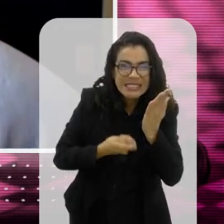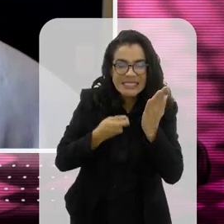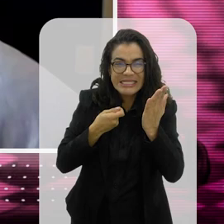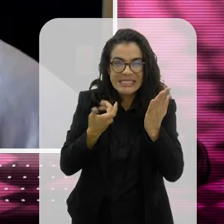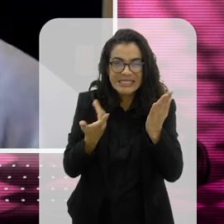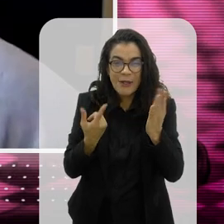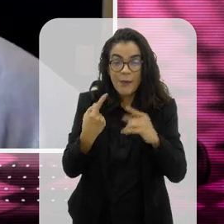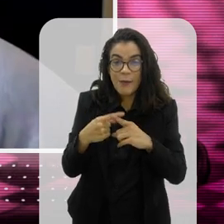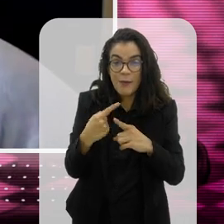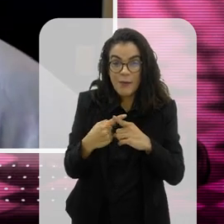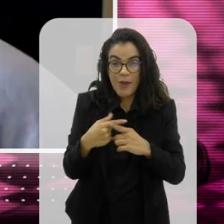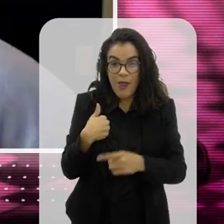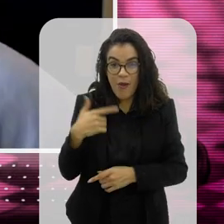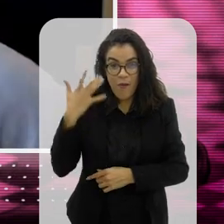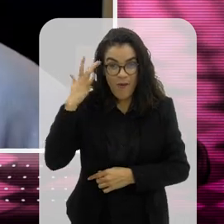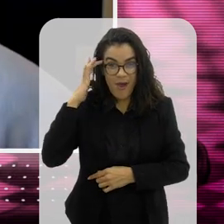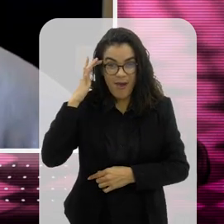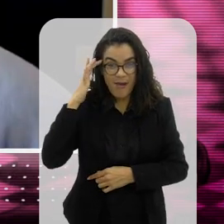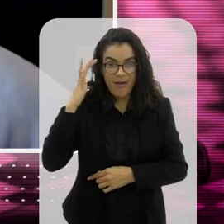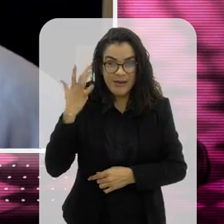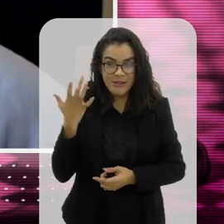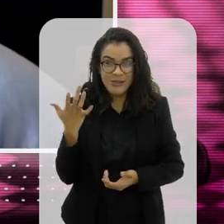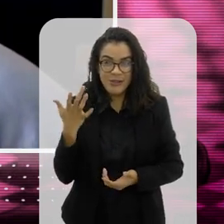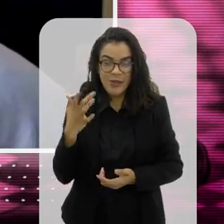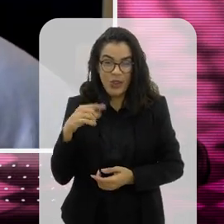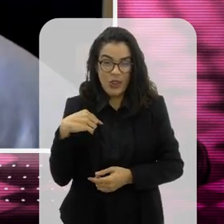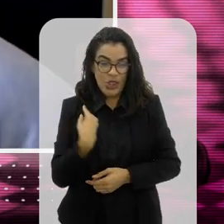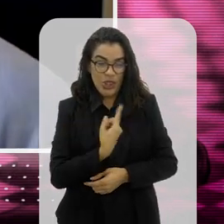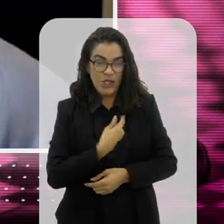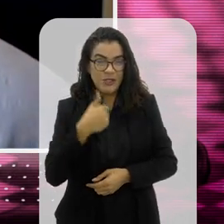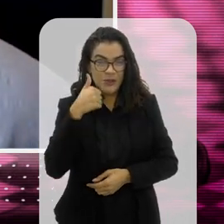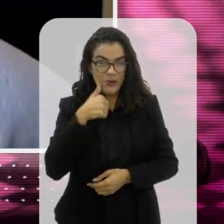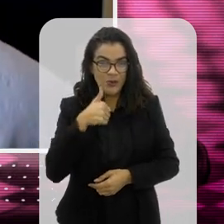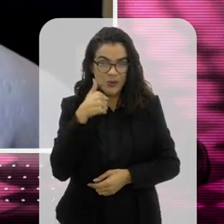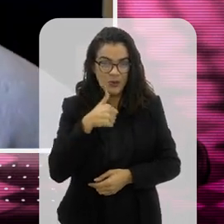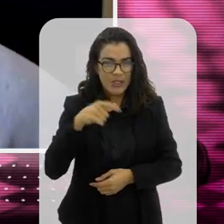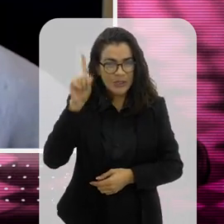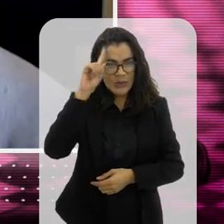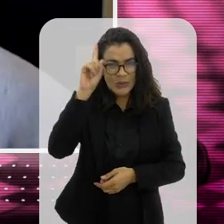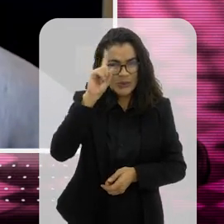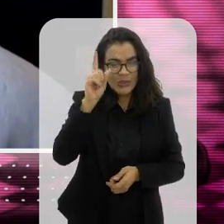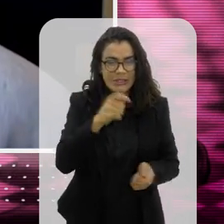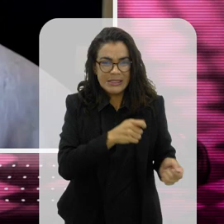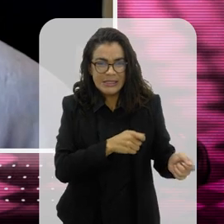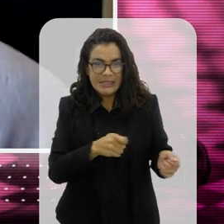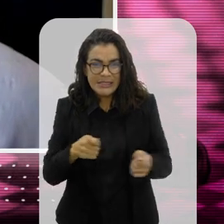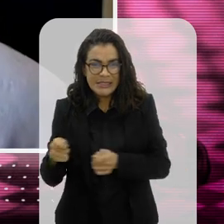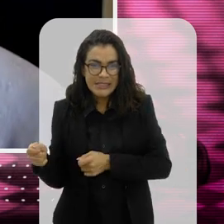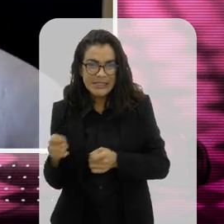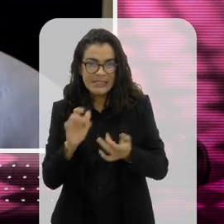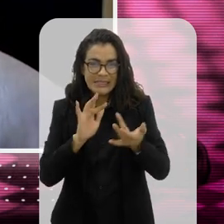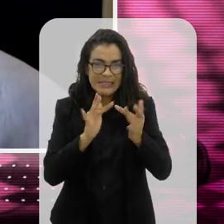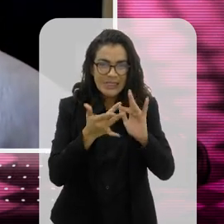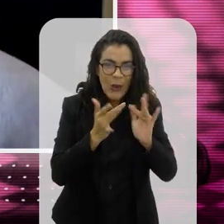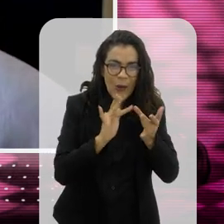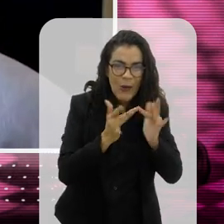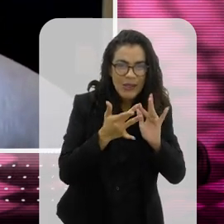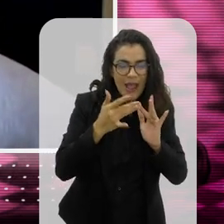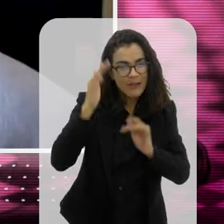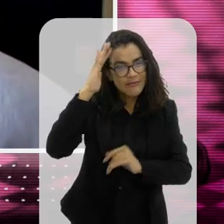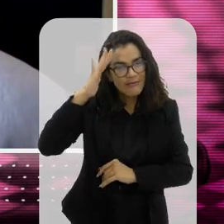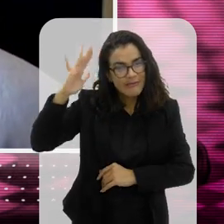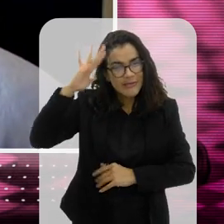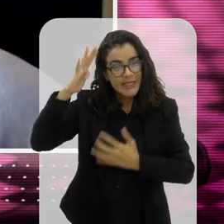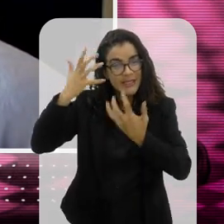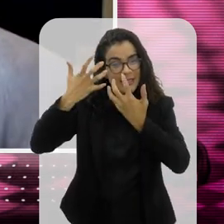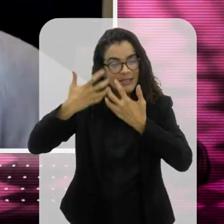da invisibilidade. Porque eu acho que para a gente, ou para nós, mulheres que estamos mais nesse dia a dia e tem contato com esse tipo de conteúdo,